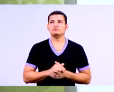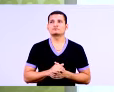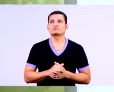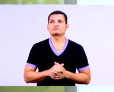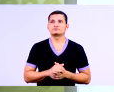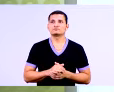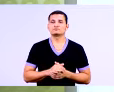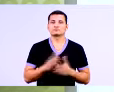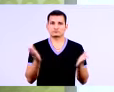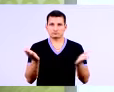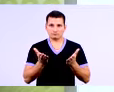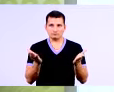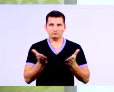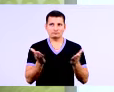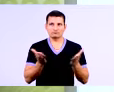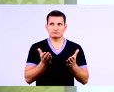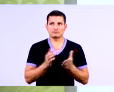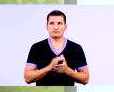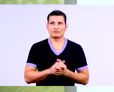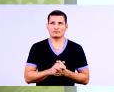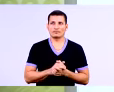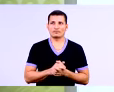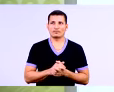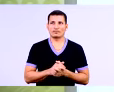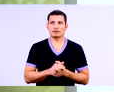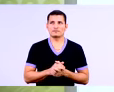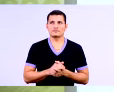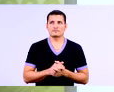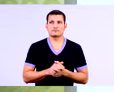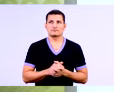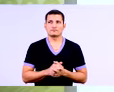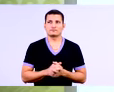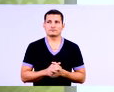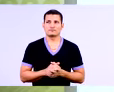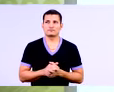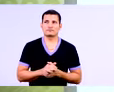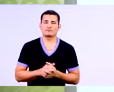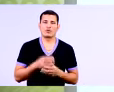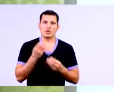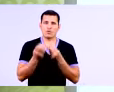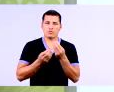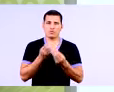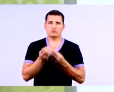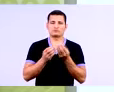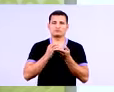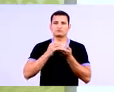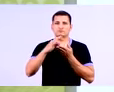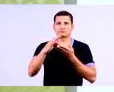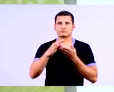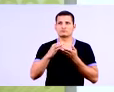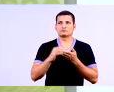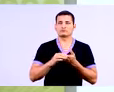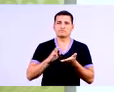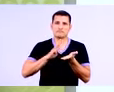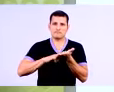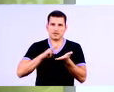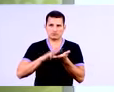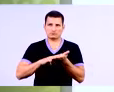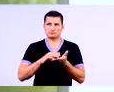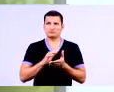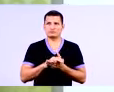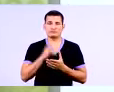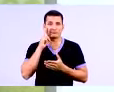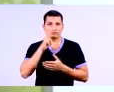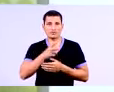Nós vamos tratar agora de como é feito o envio. Vamos tratar sobre o método. Vamos olhar o